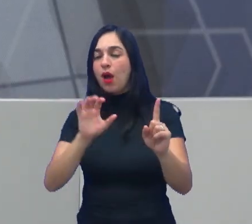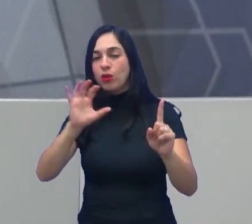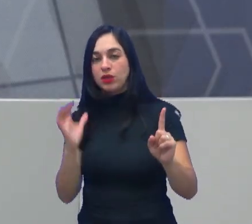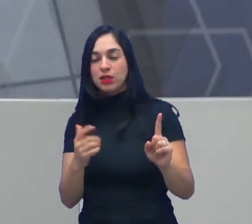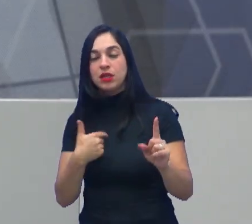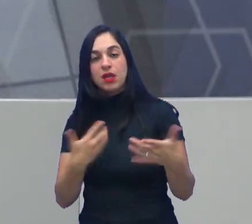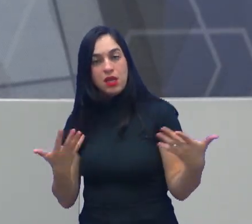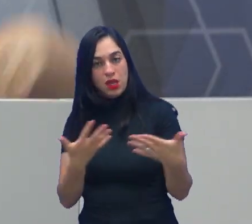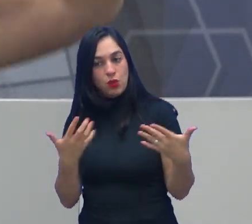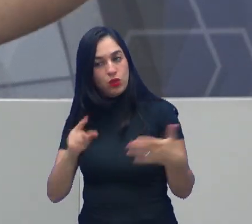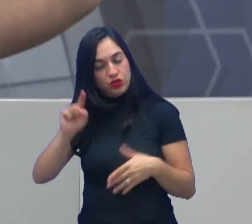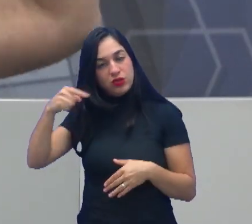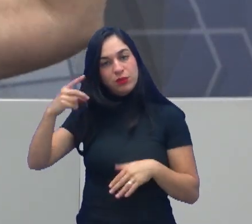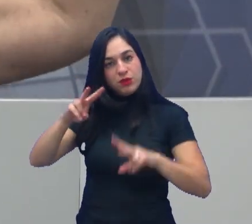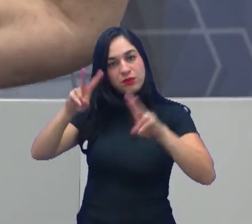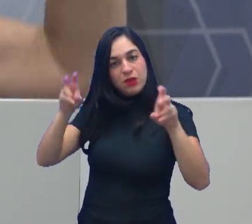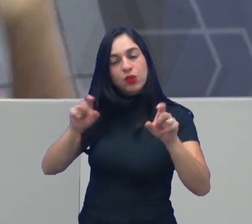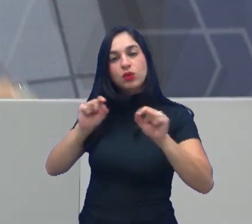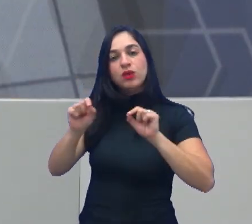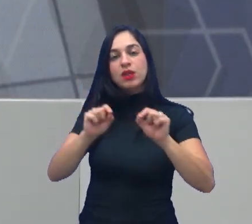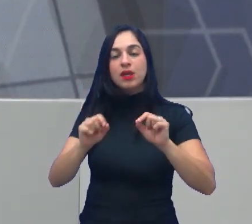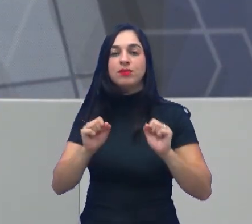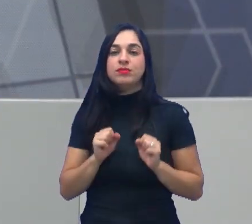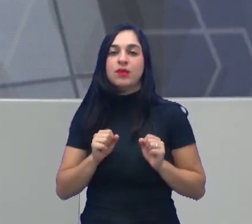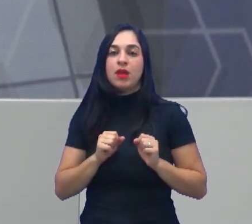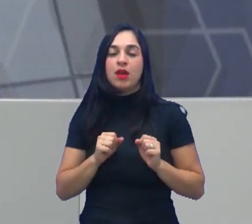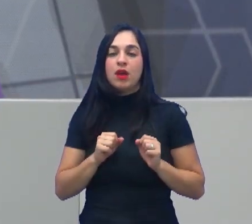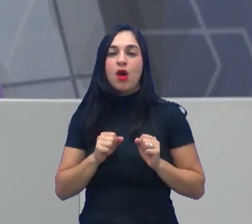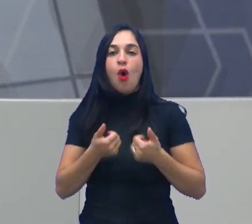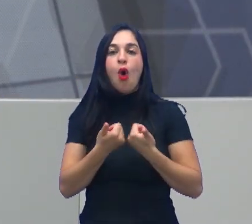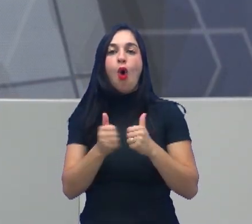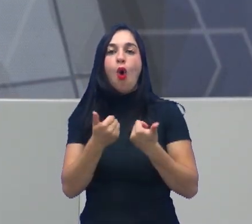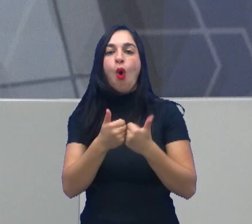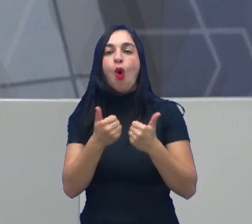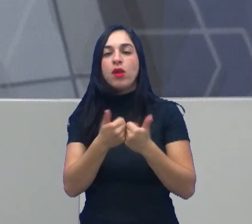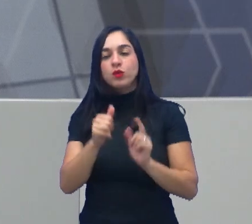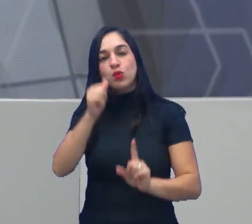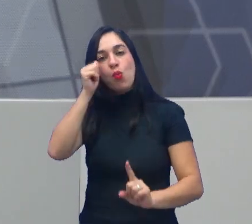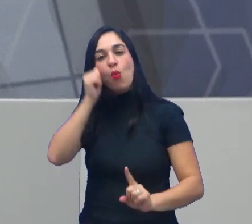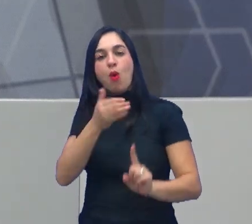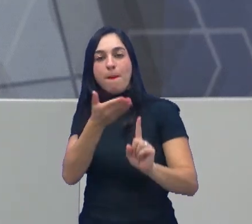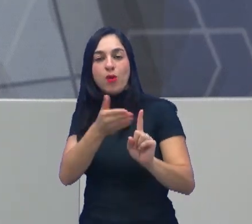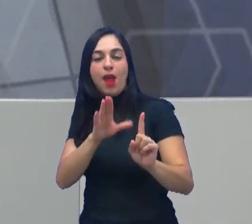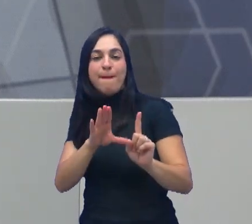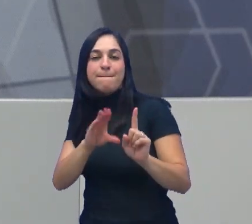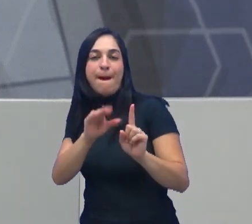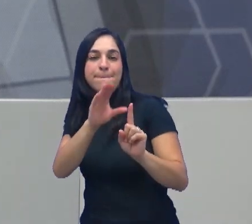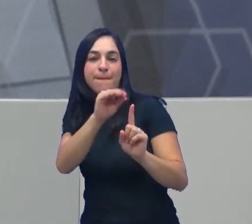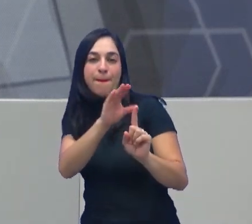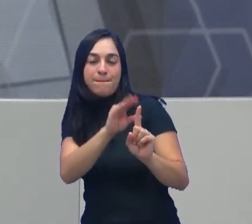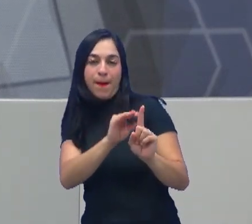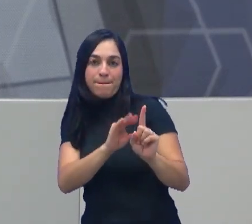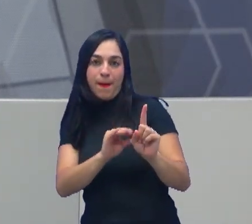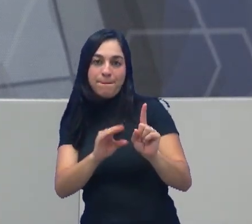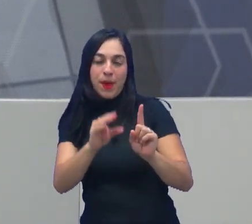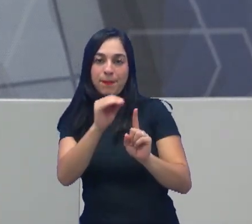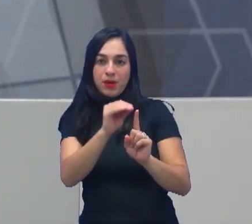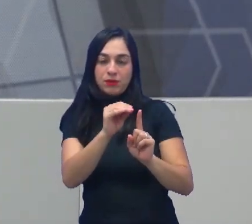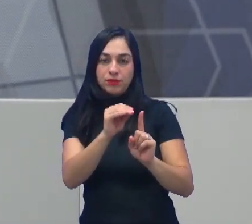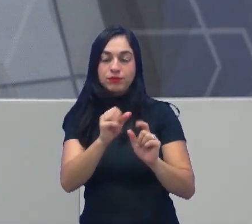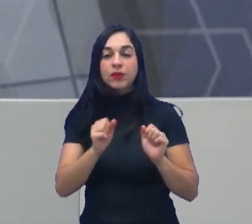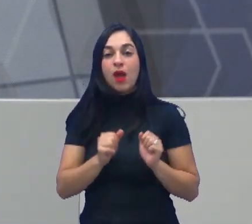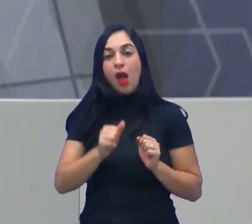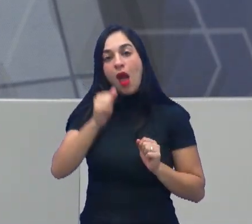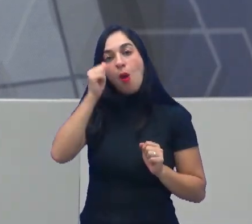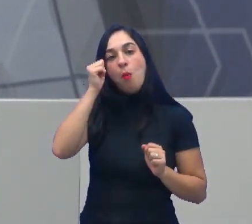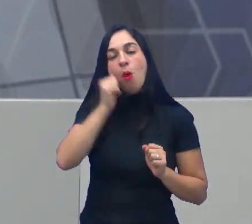eu vou falar daqui a pouco, é sobre assédio nos ônibus. As mulheres estão sendo estupradas,